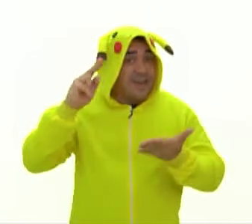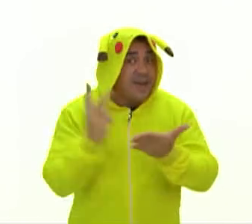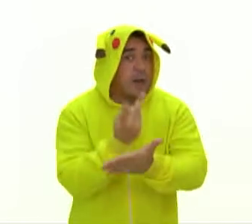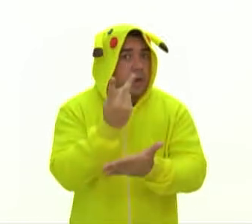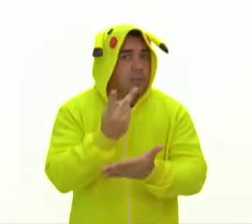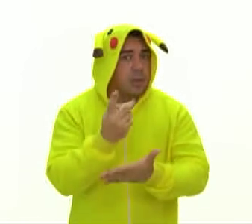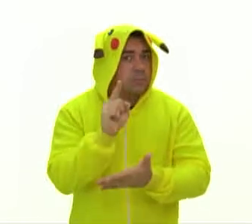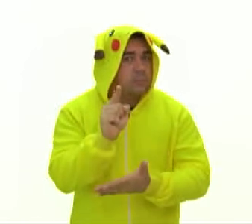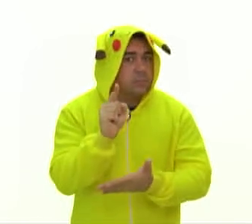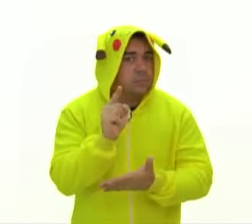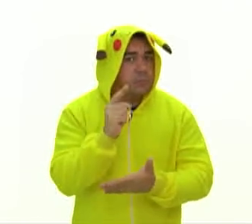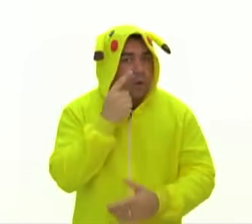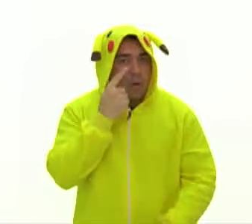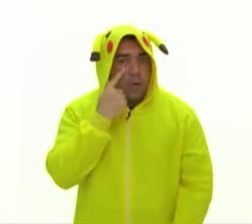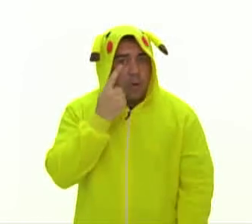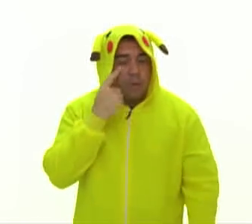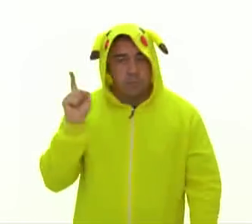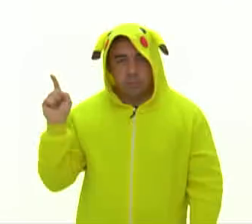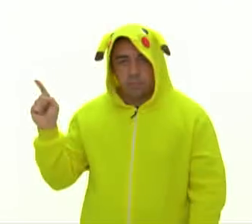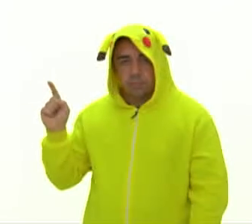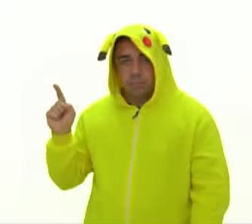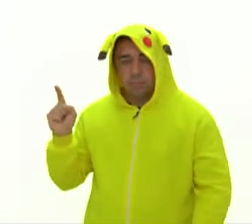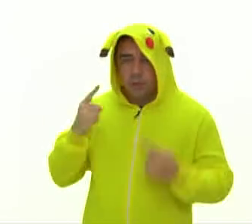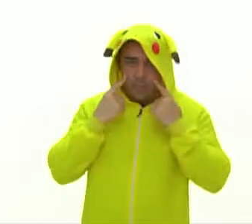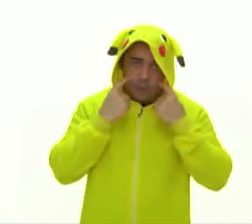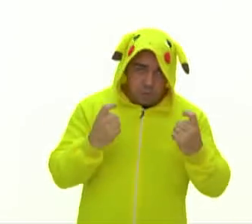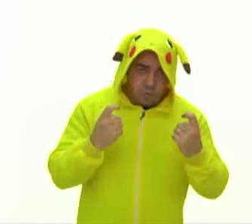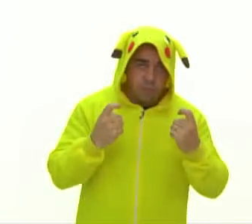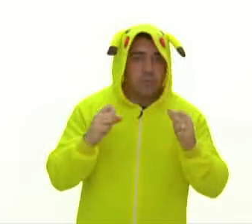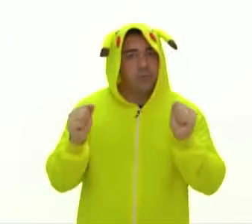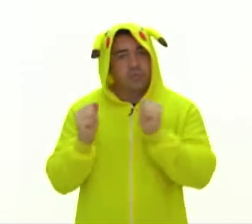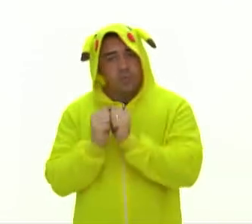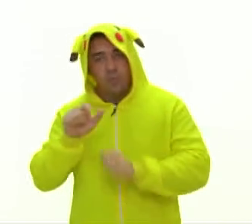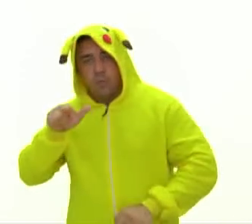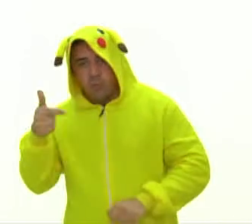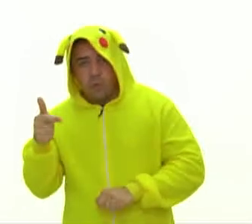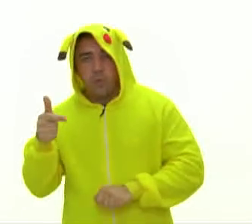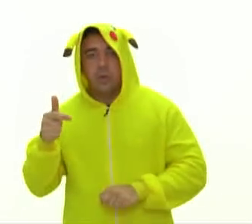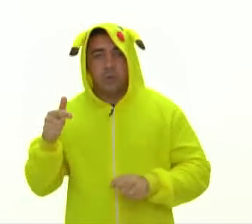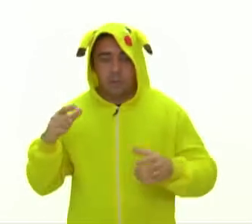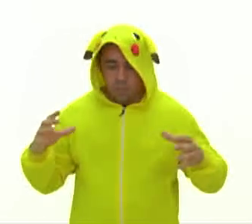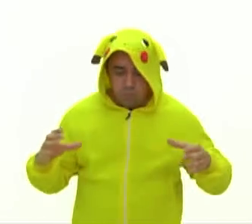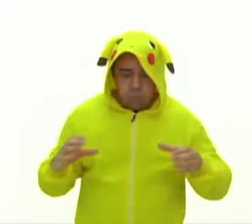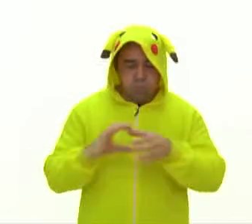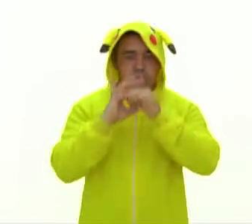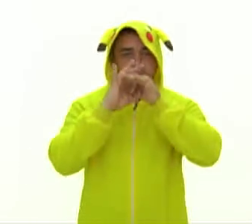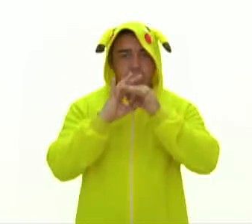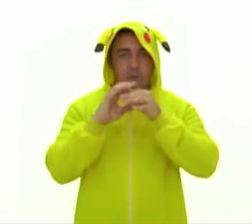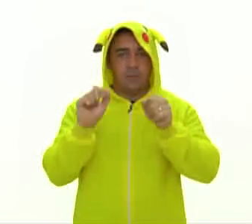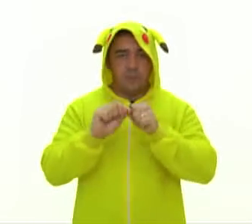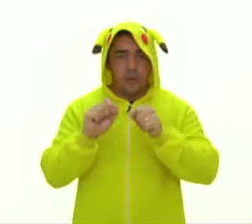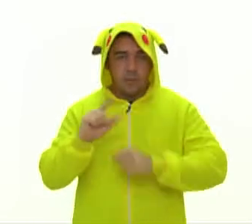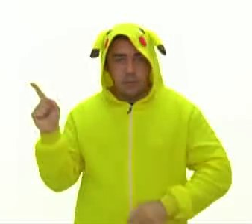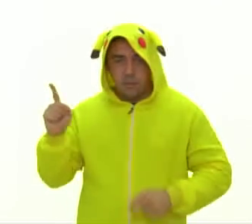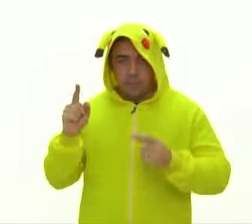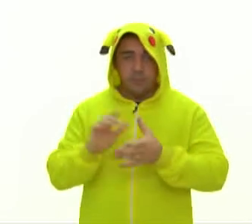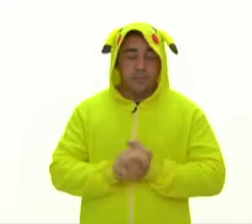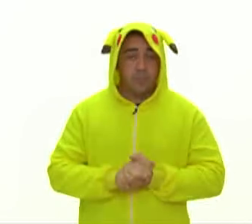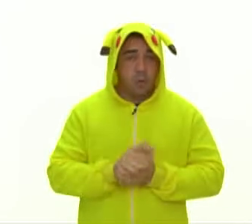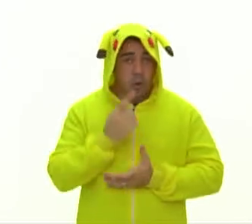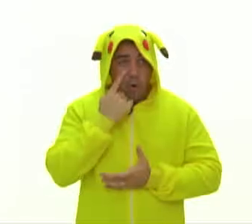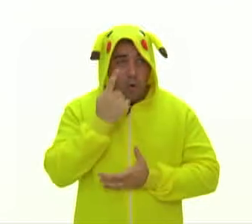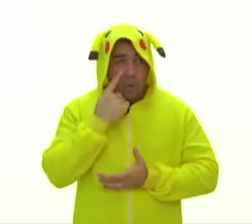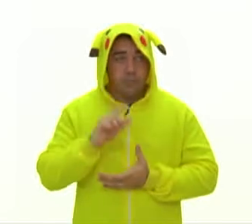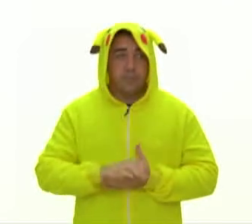incorreta. Então, veja, a gente está mostrando aqui uma espécie, né, do Pikachu que cruzou ali com o Bulbasaur e causou ali o Bulbachu. Vamos ver o que está dizendo para a